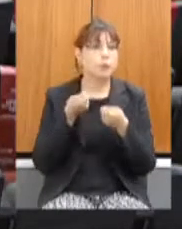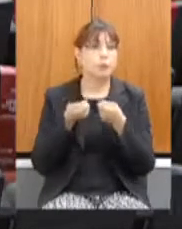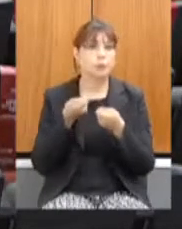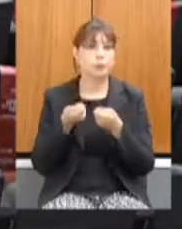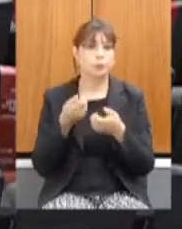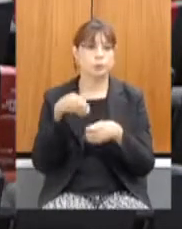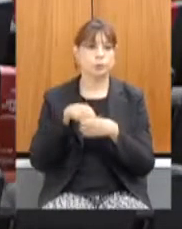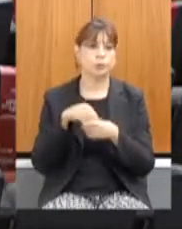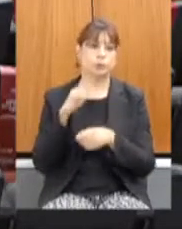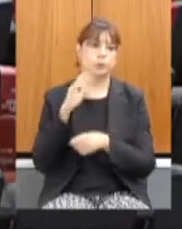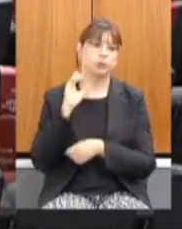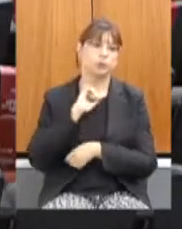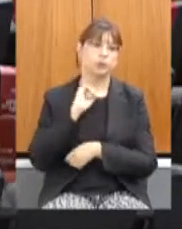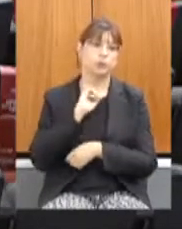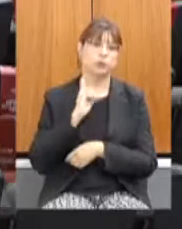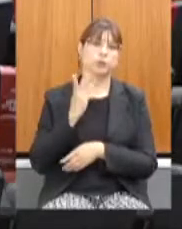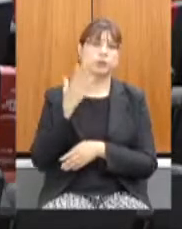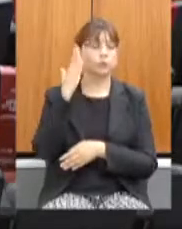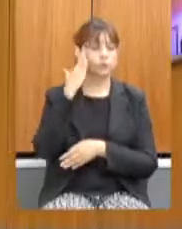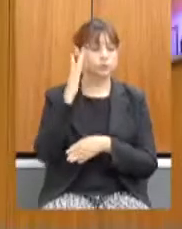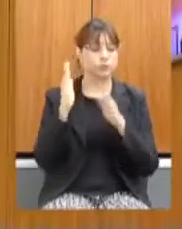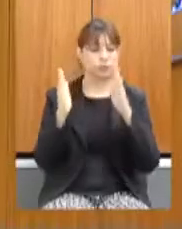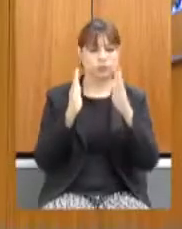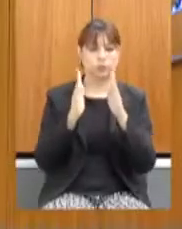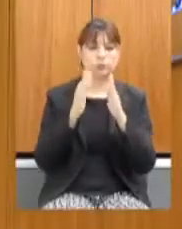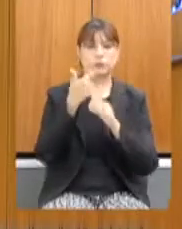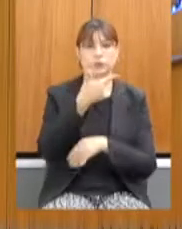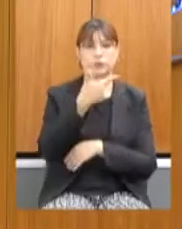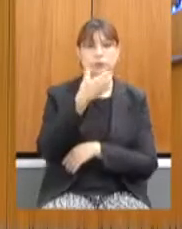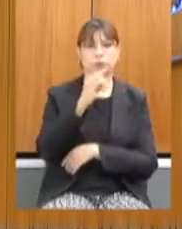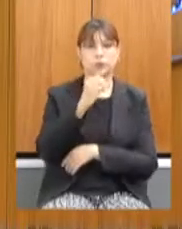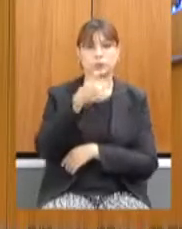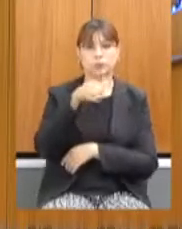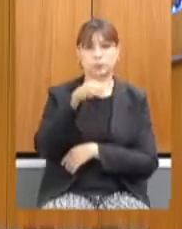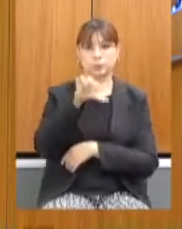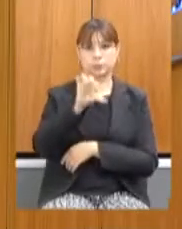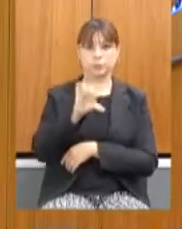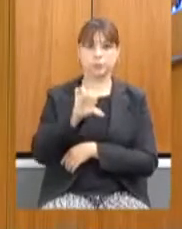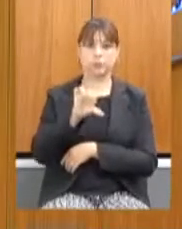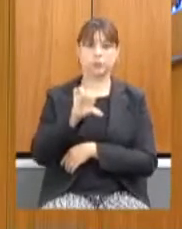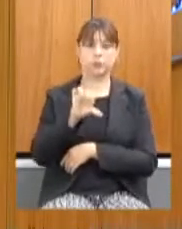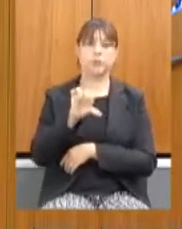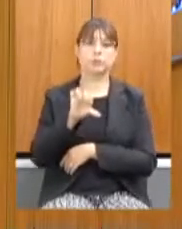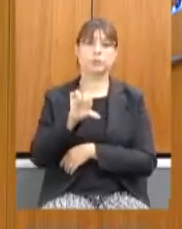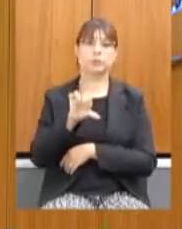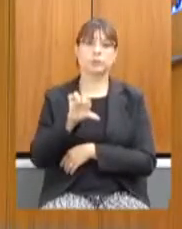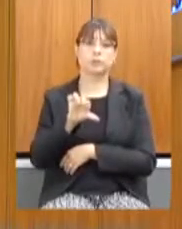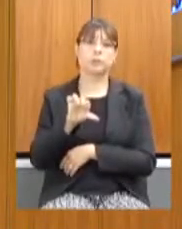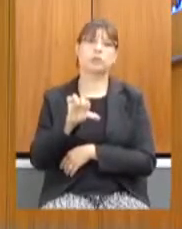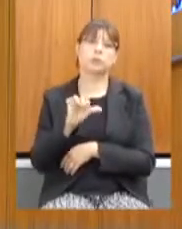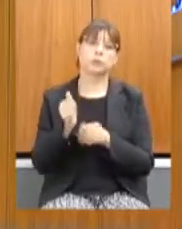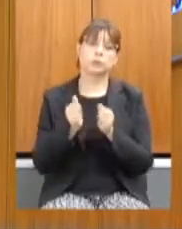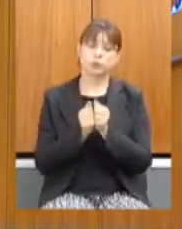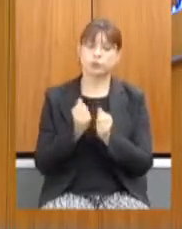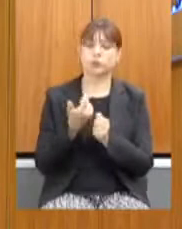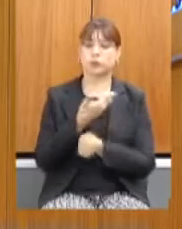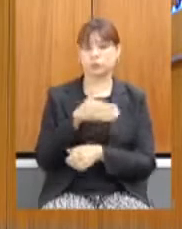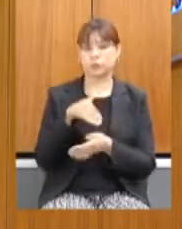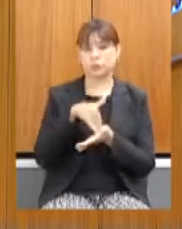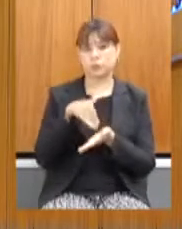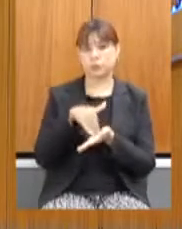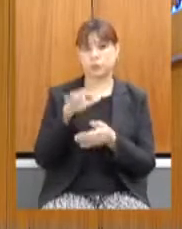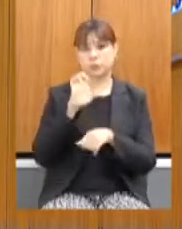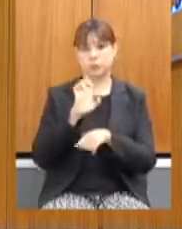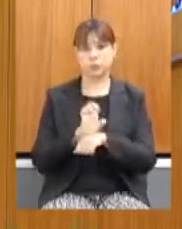99 de 12 de Março de 2019 por ele os secretários de estado dirigentes de entidades da